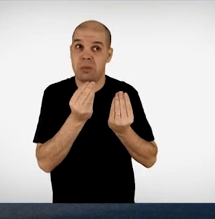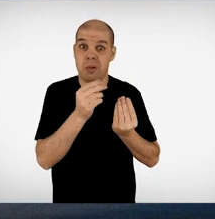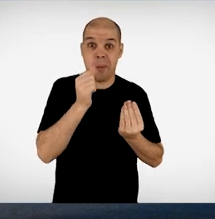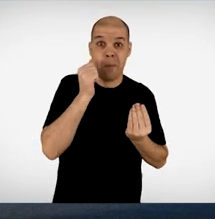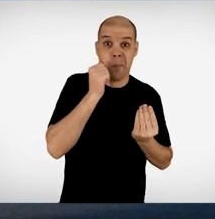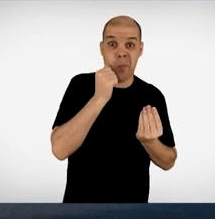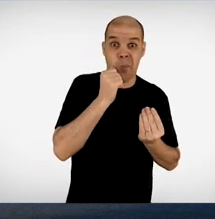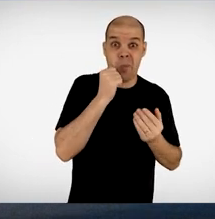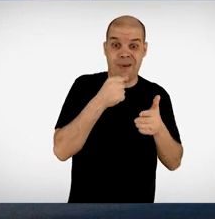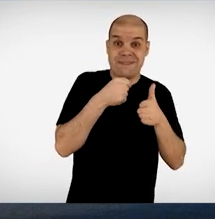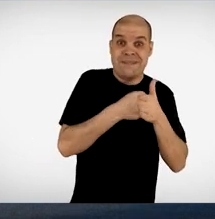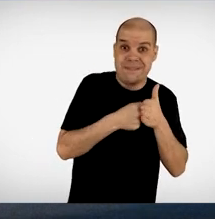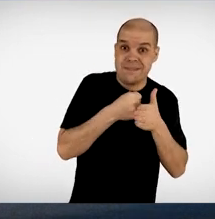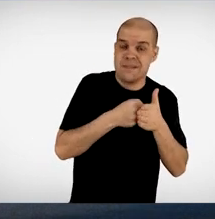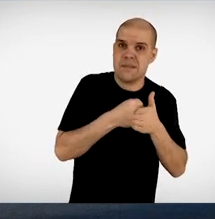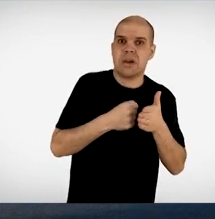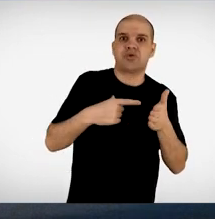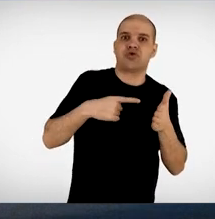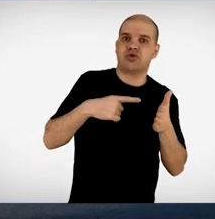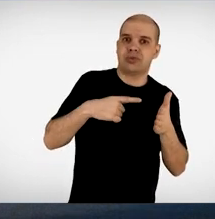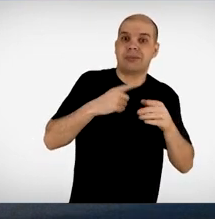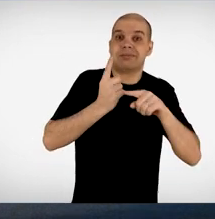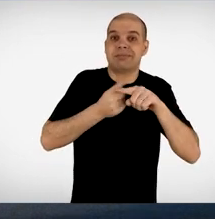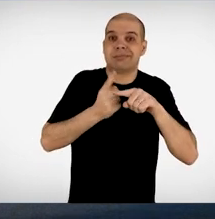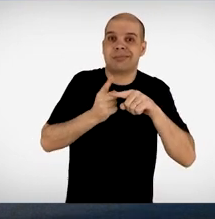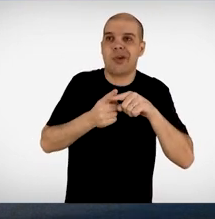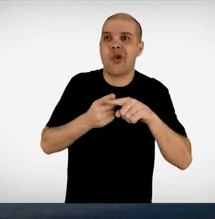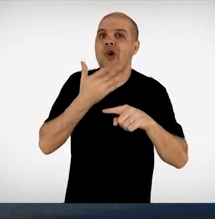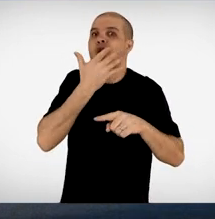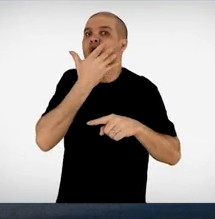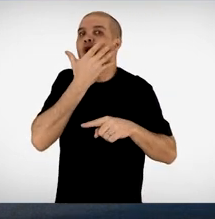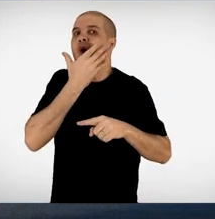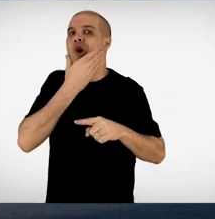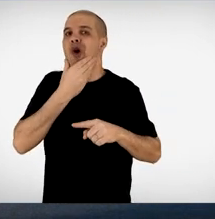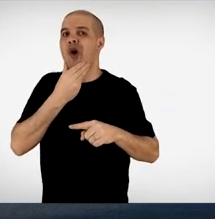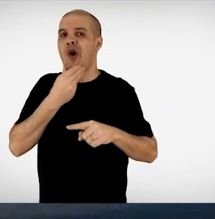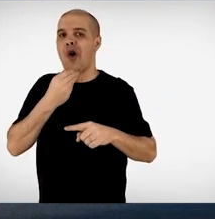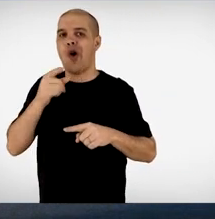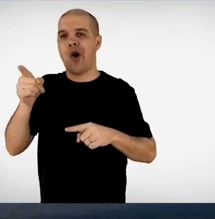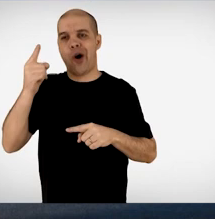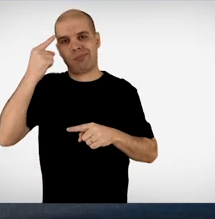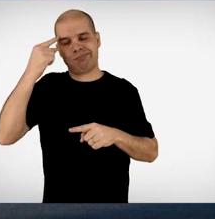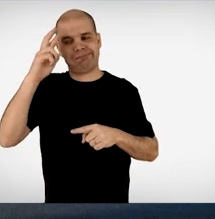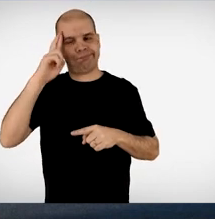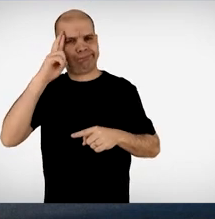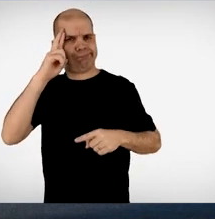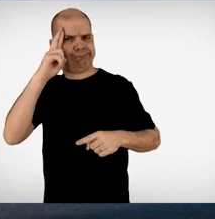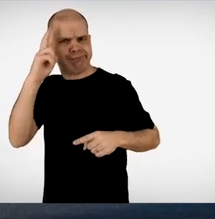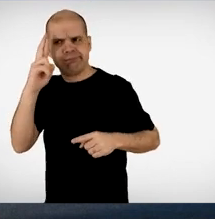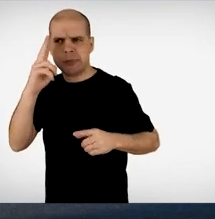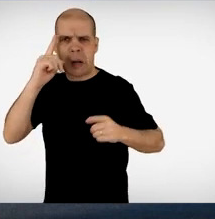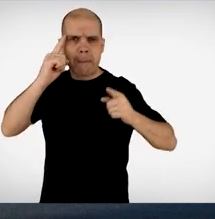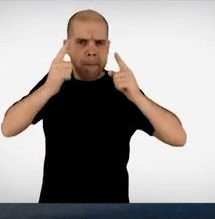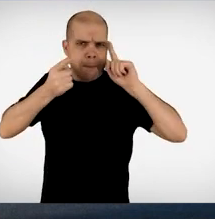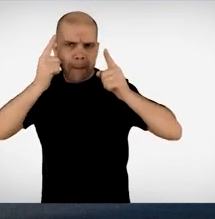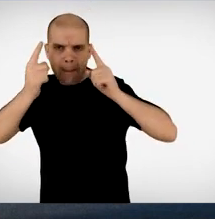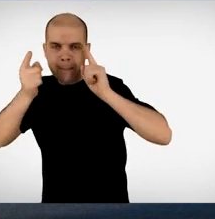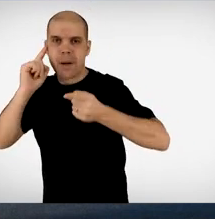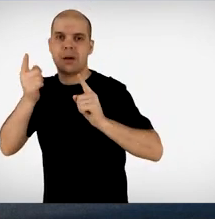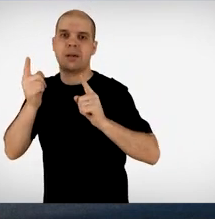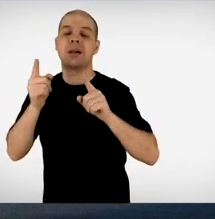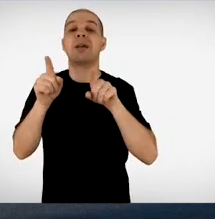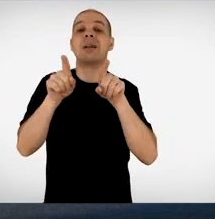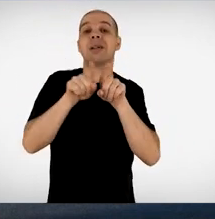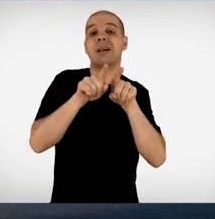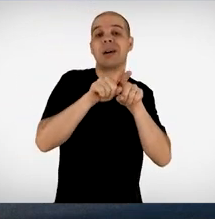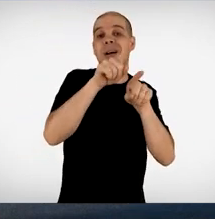humor, o privilégio dos homens, o feminismo, as preocupações com o meio ambiente, as preservações dos povos